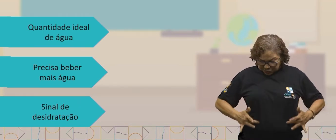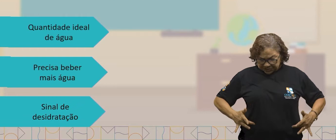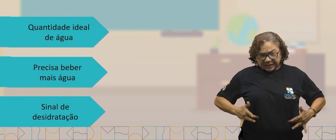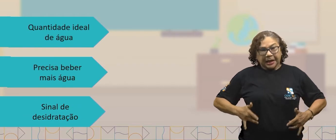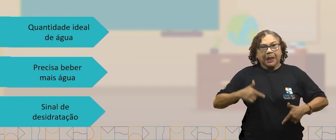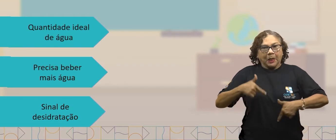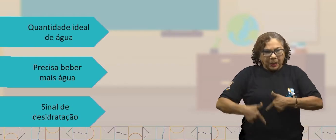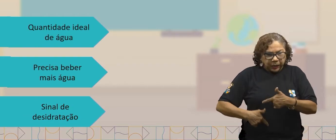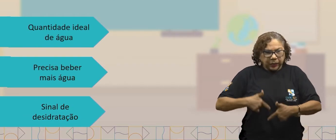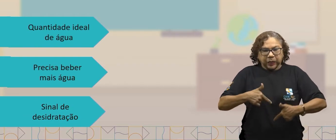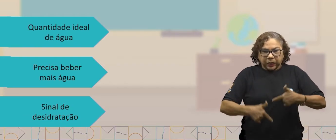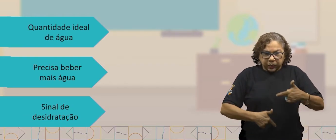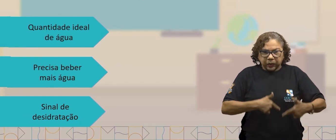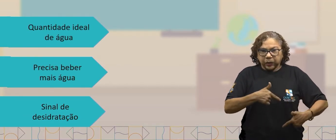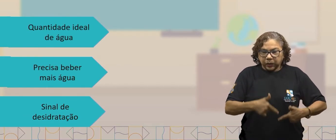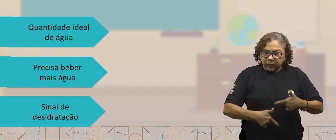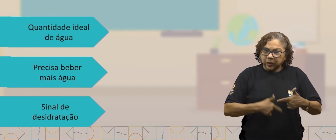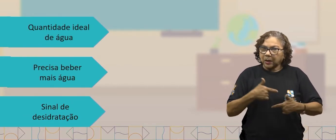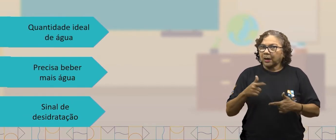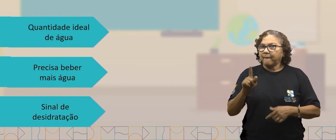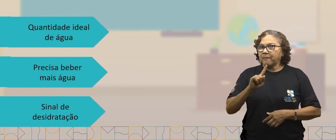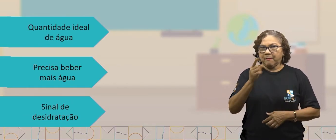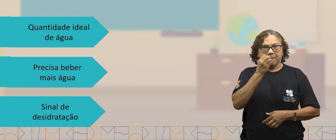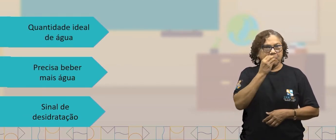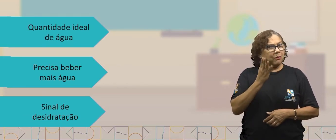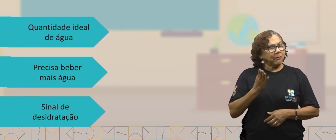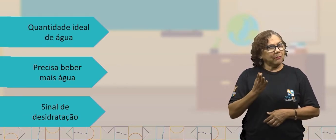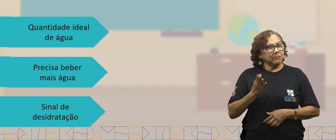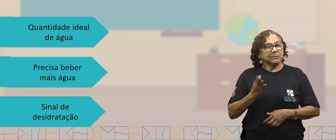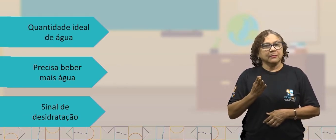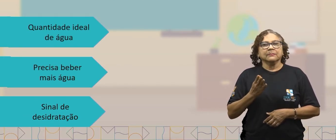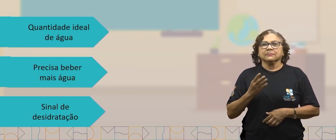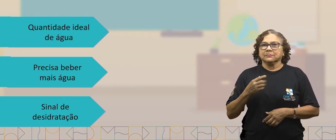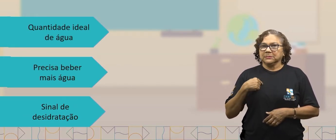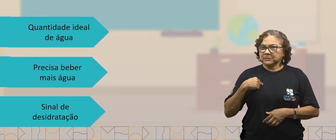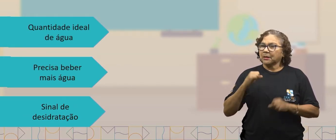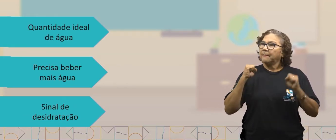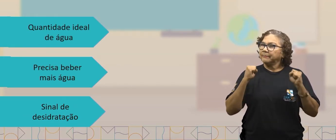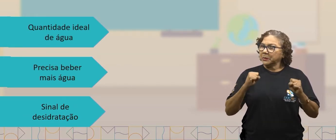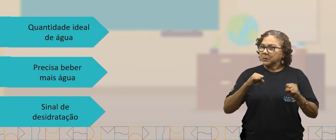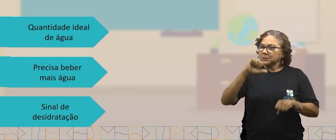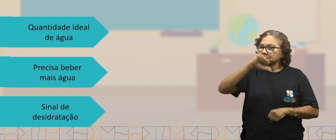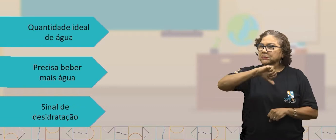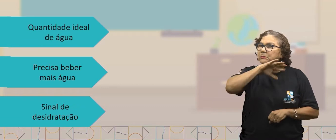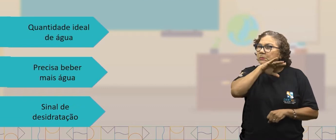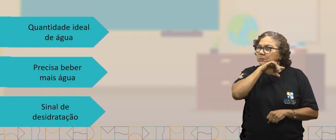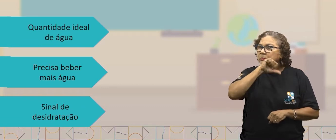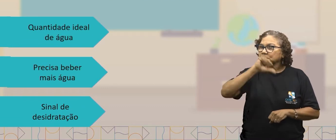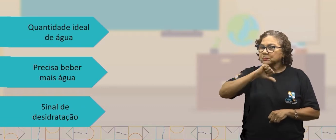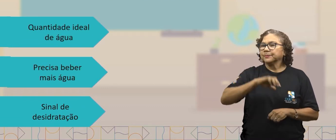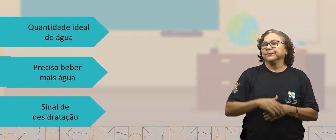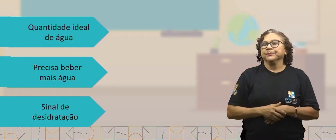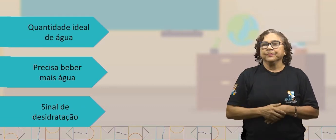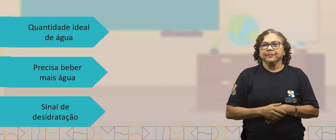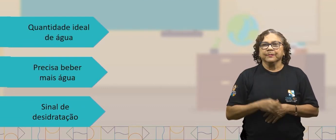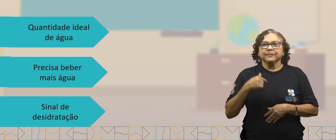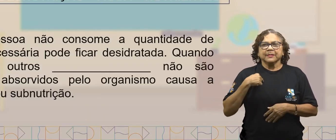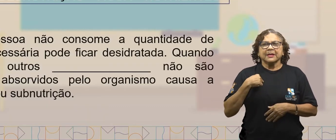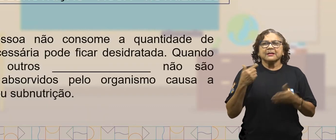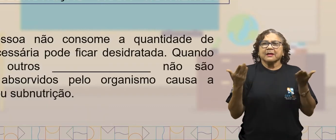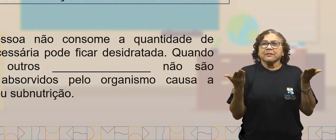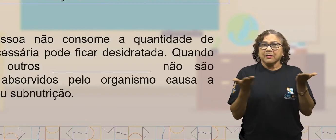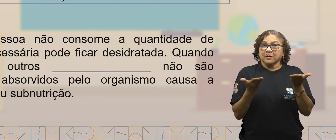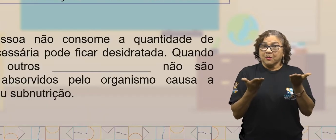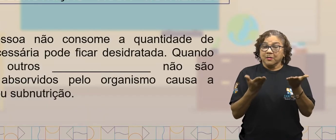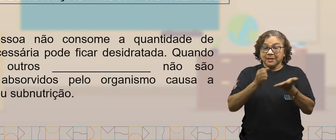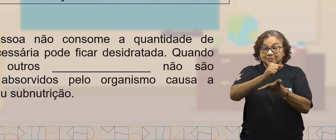sais minerais estão sendo liberados do seu corpo, podendo trazer prejuízos. Atividade número